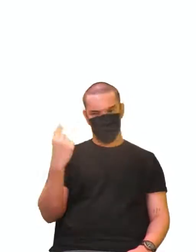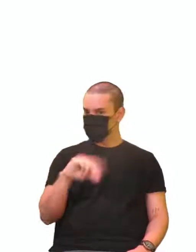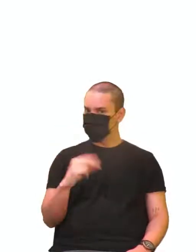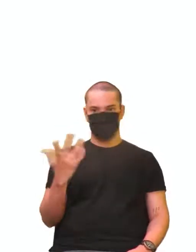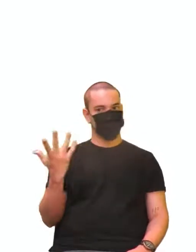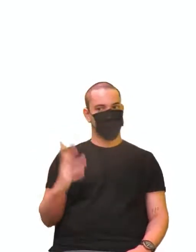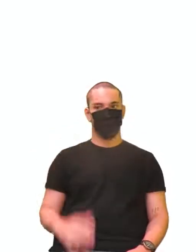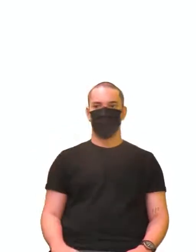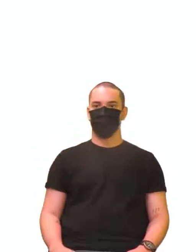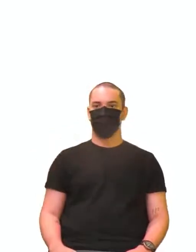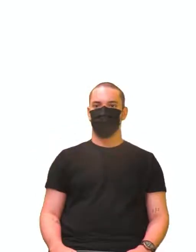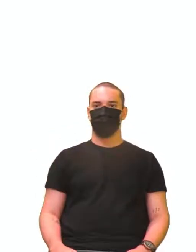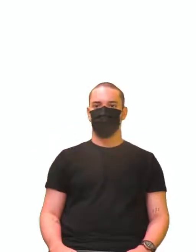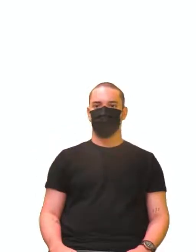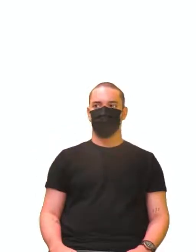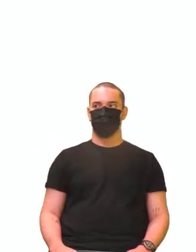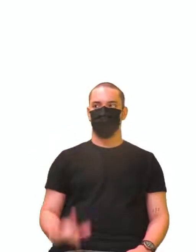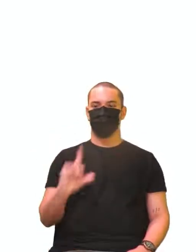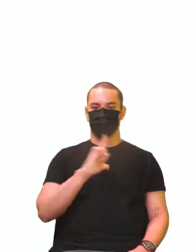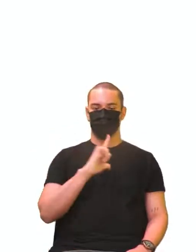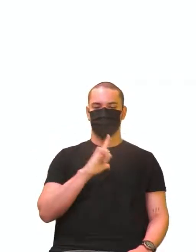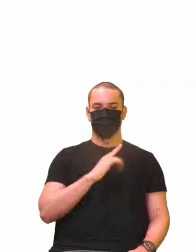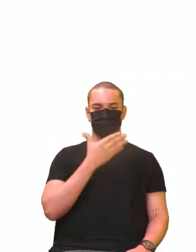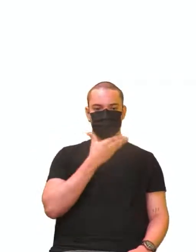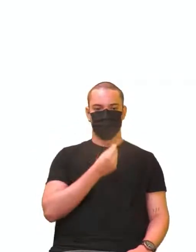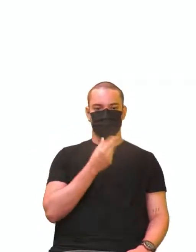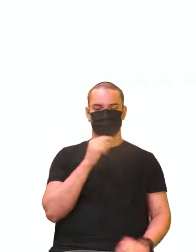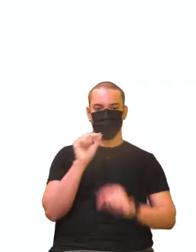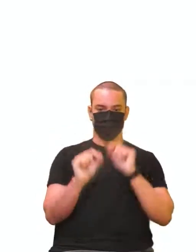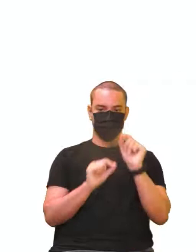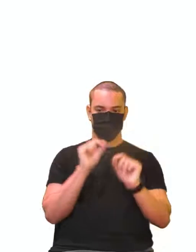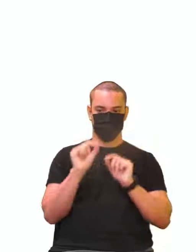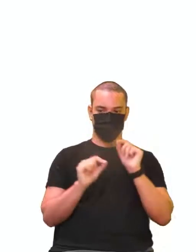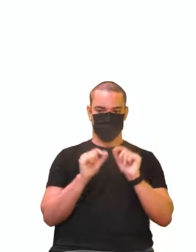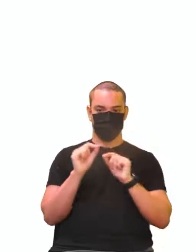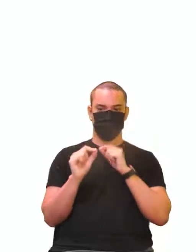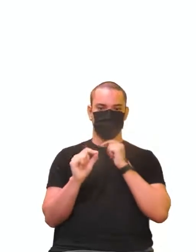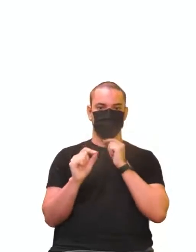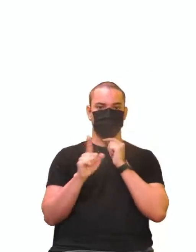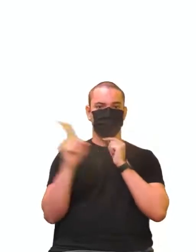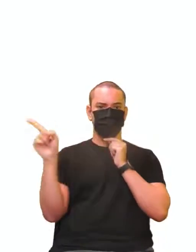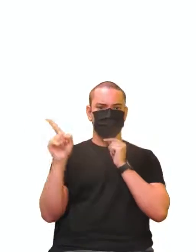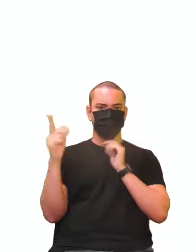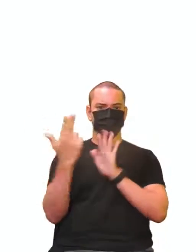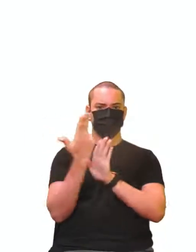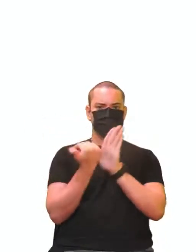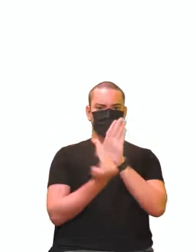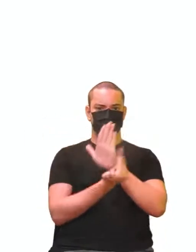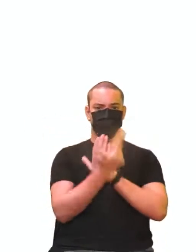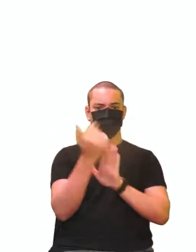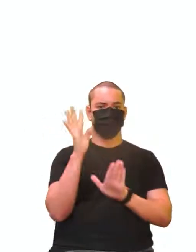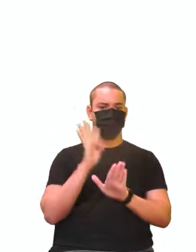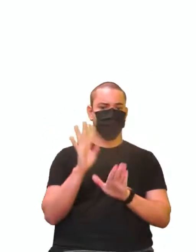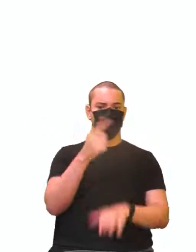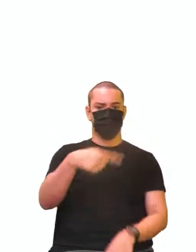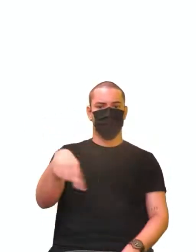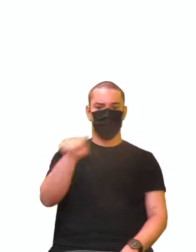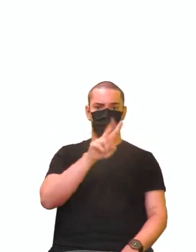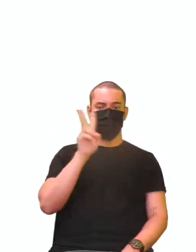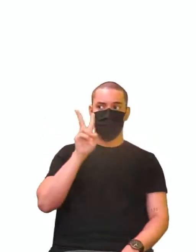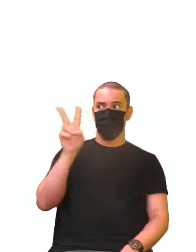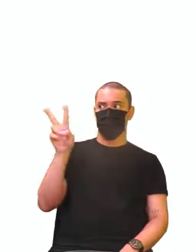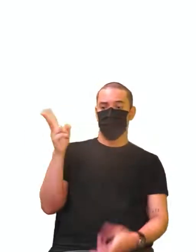lá. Então, a gente tem ali, ó, no indivíduo masculino, tá vendo? Aqui esse desenhozinho fica bem legal, porque vocês conseguem